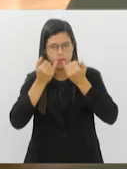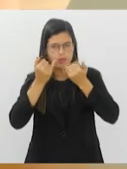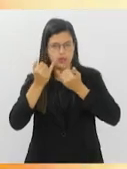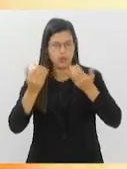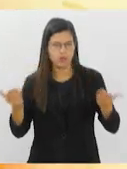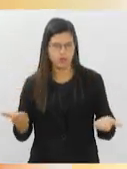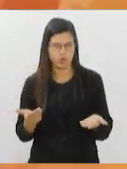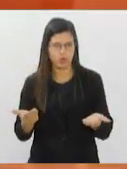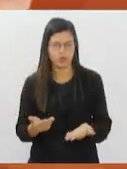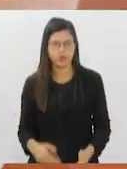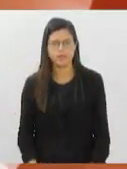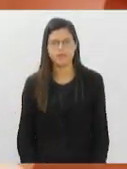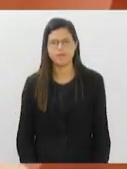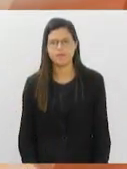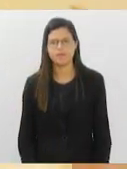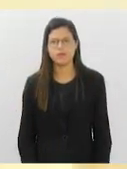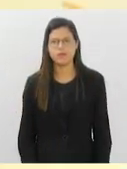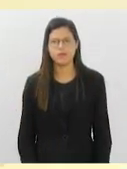hoje.